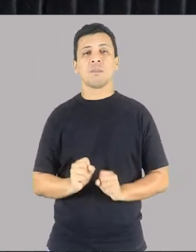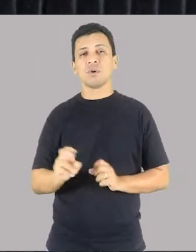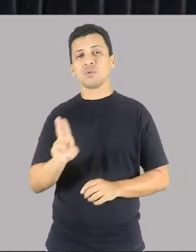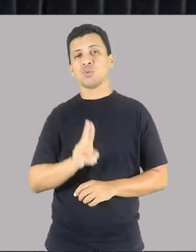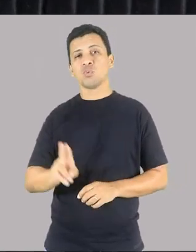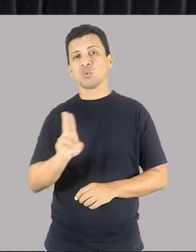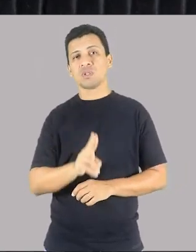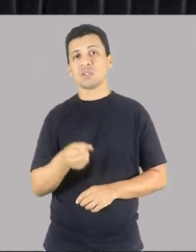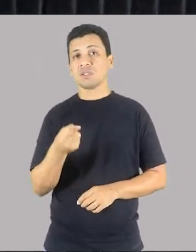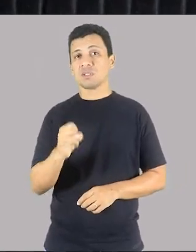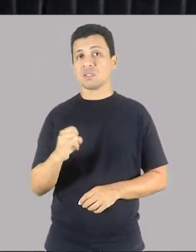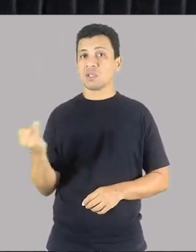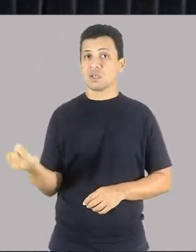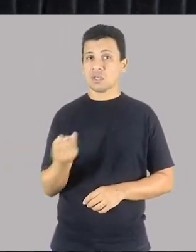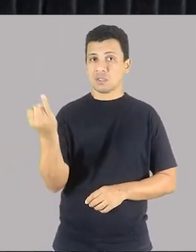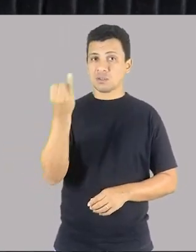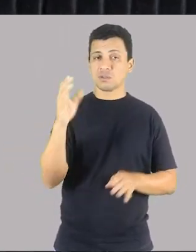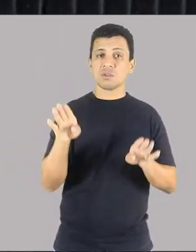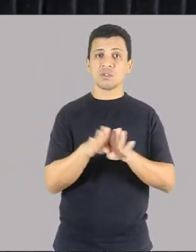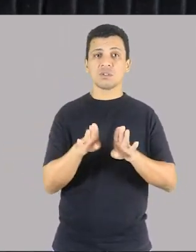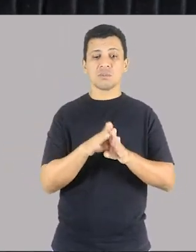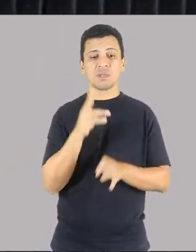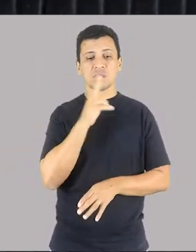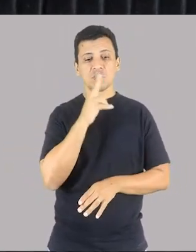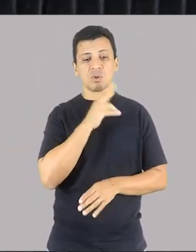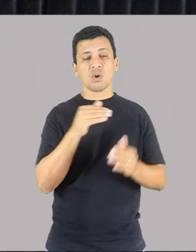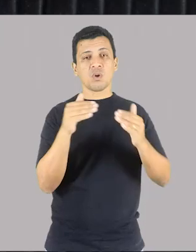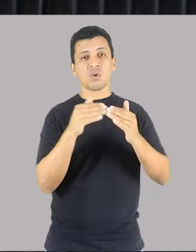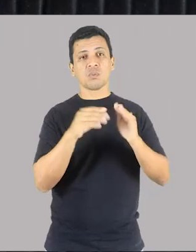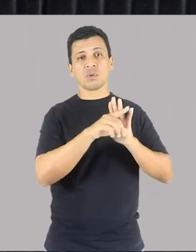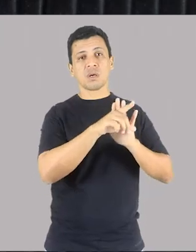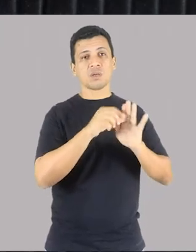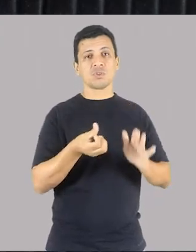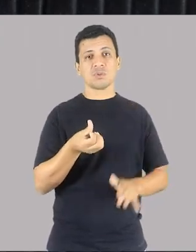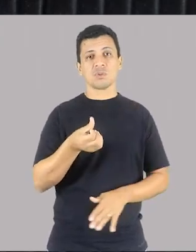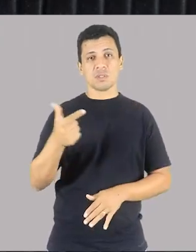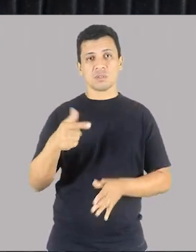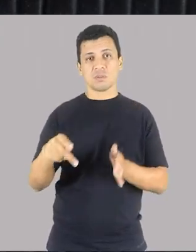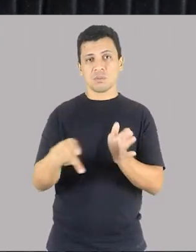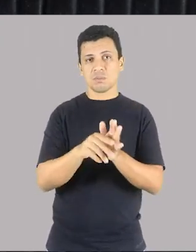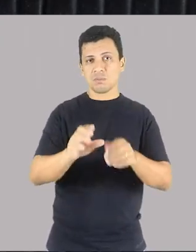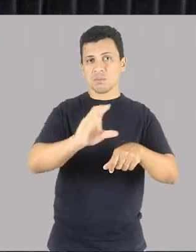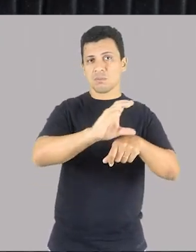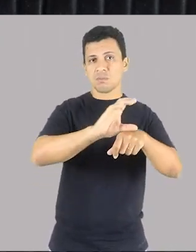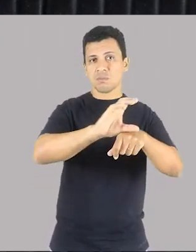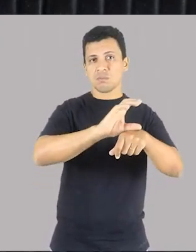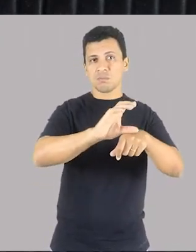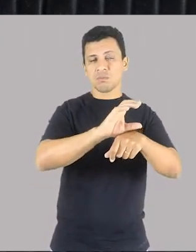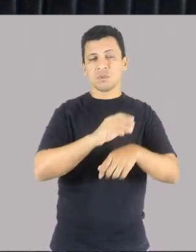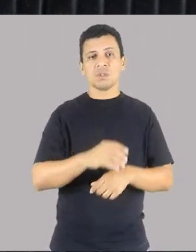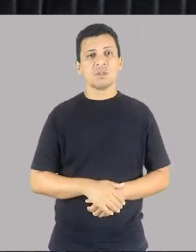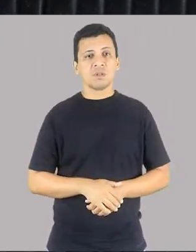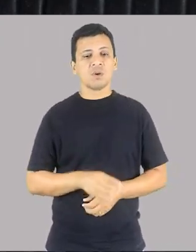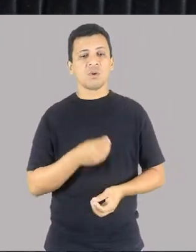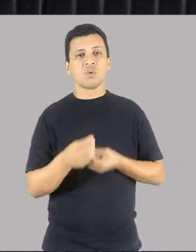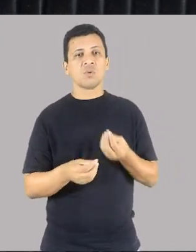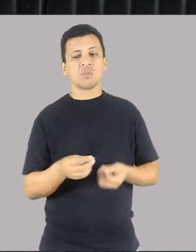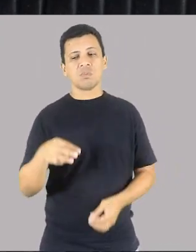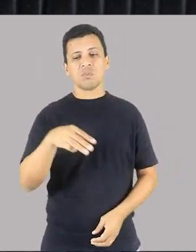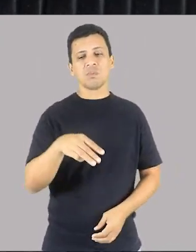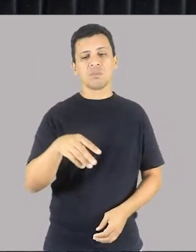Existem exceções à legalidade, como é o caso das medidas provisórias. A medida provisória é uma medida que cabe ao chefe do Poder Executivo